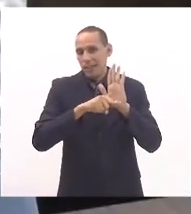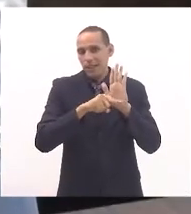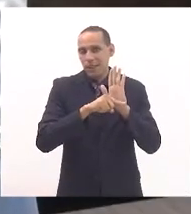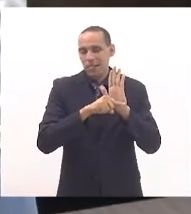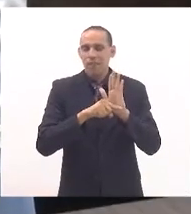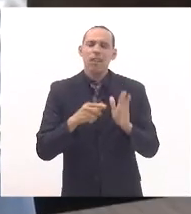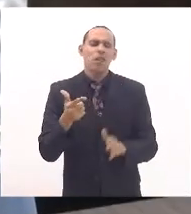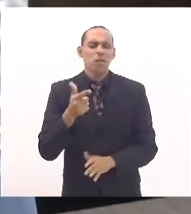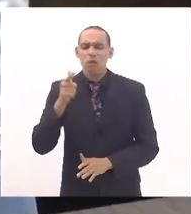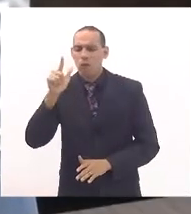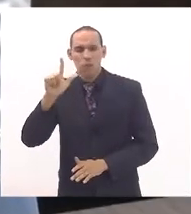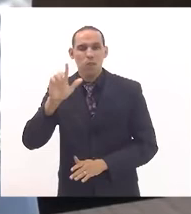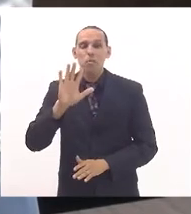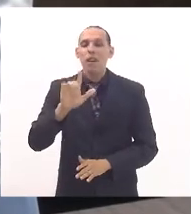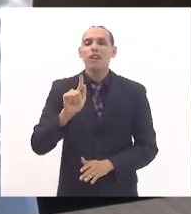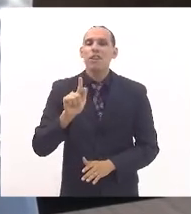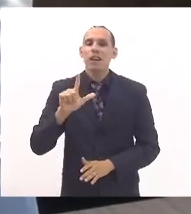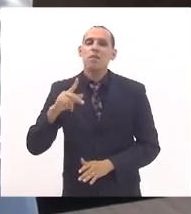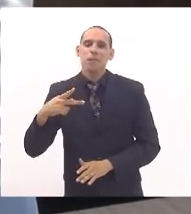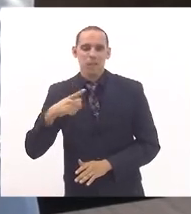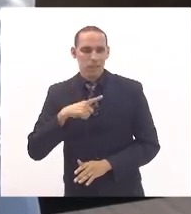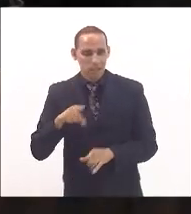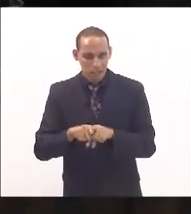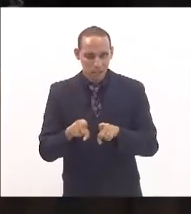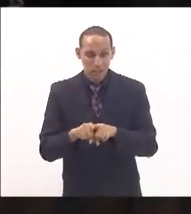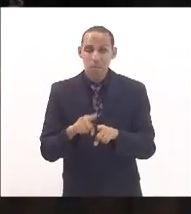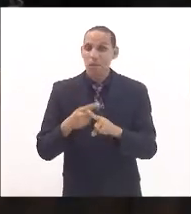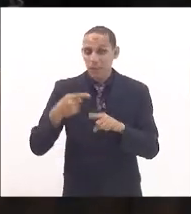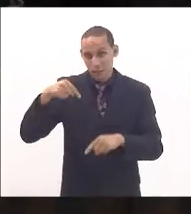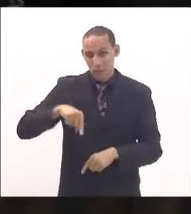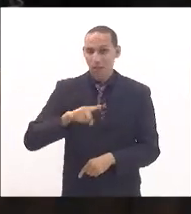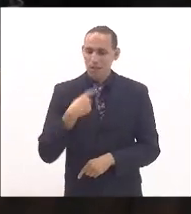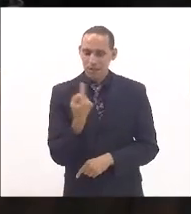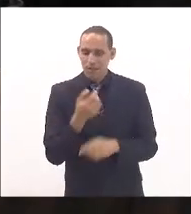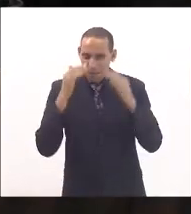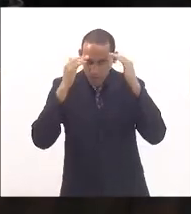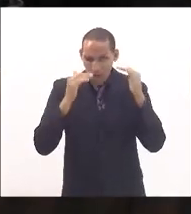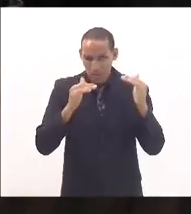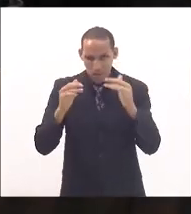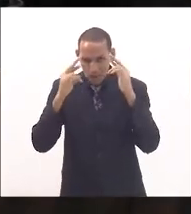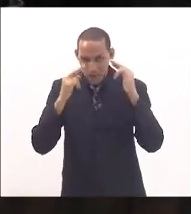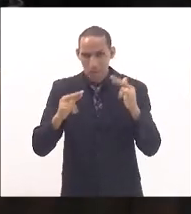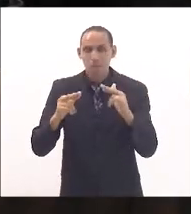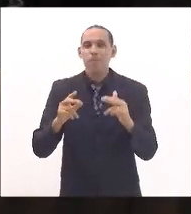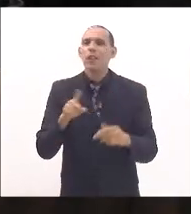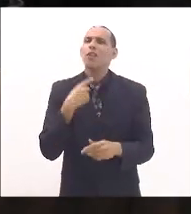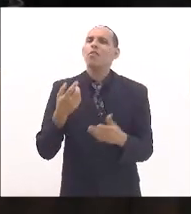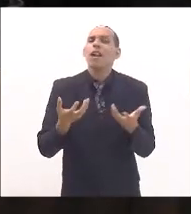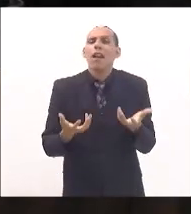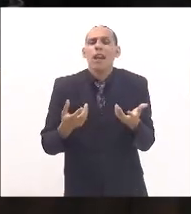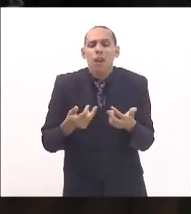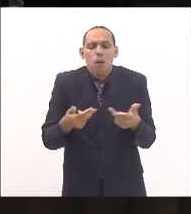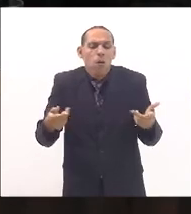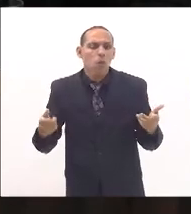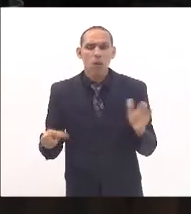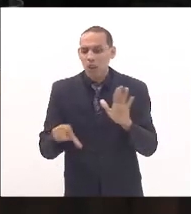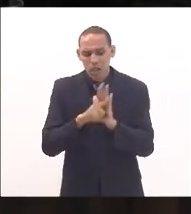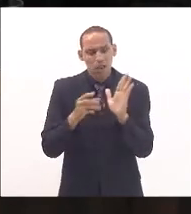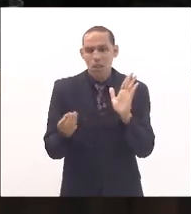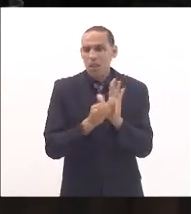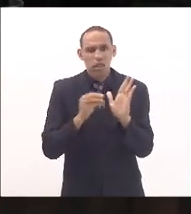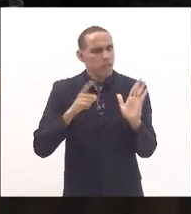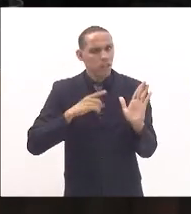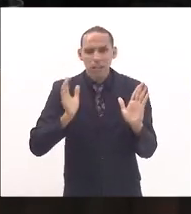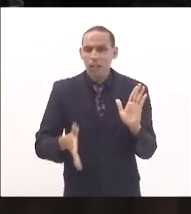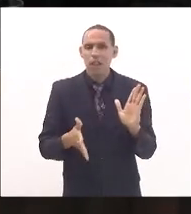outra coisa, mas pode ter um GLP também. É porque a gente aqui, com todo respeito, às vezes fica exigindo coisa que já está na legislação. A